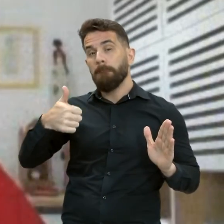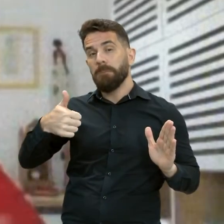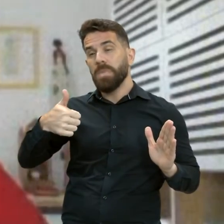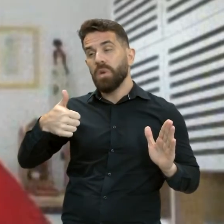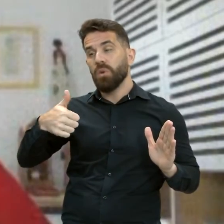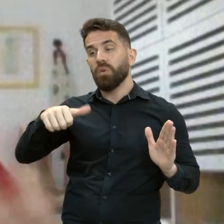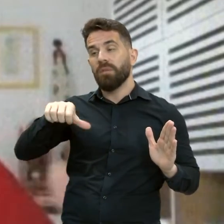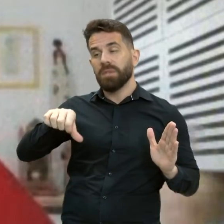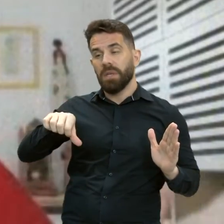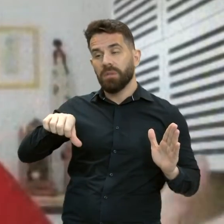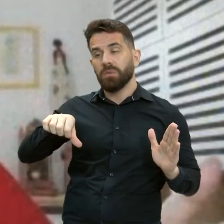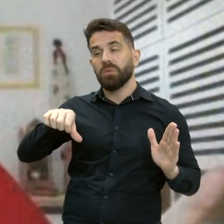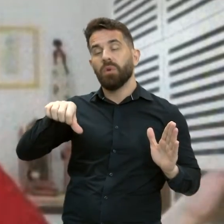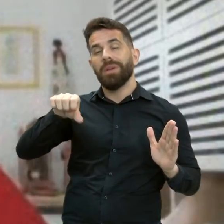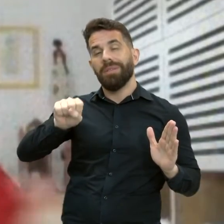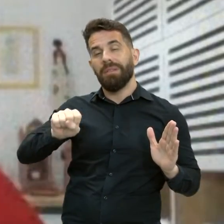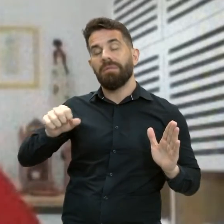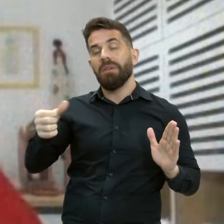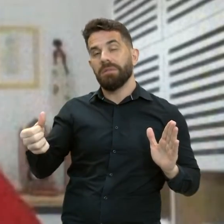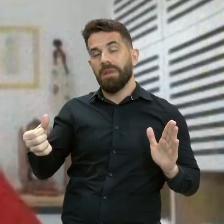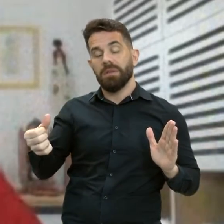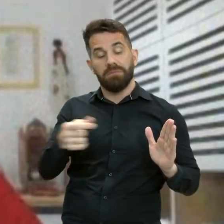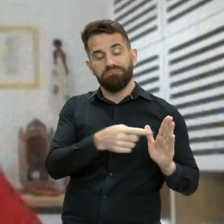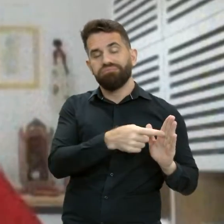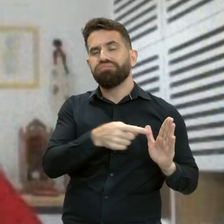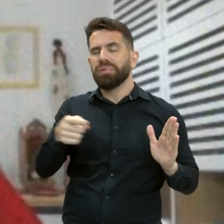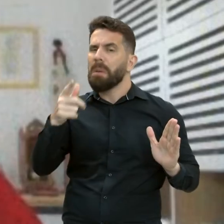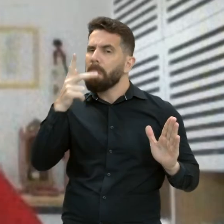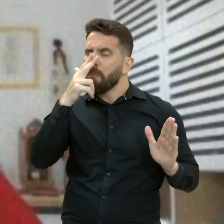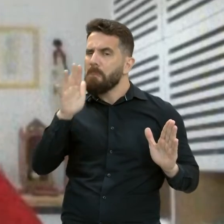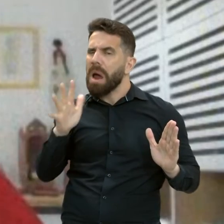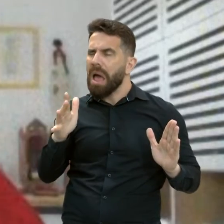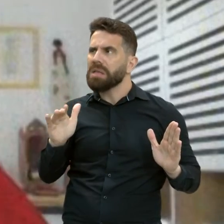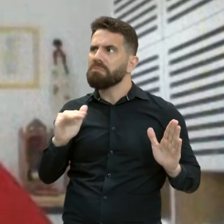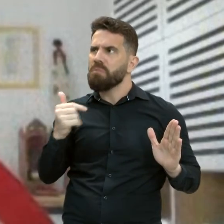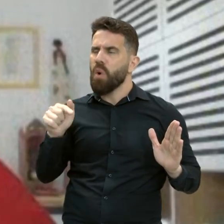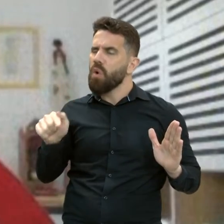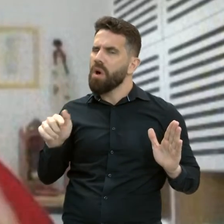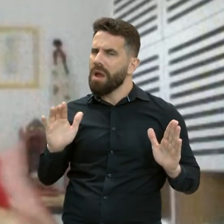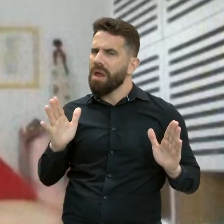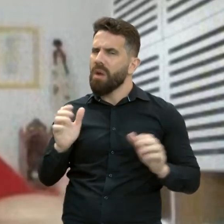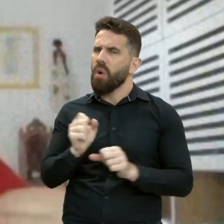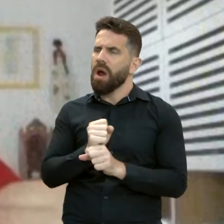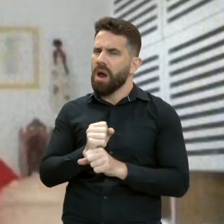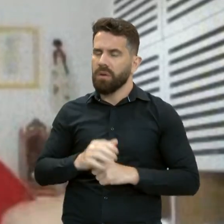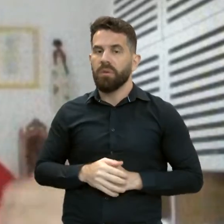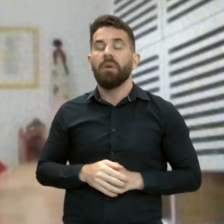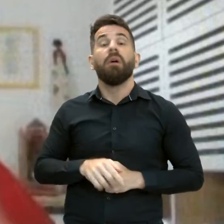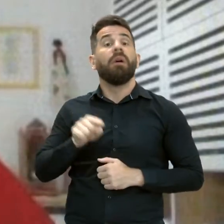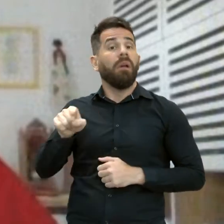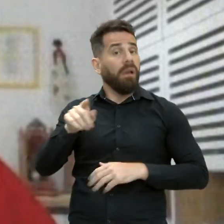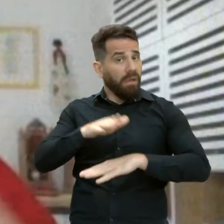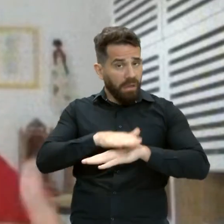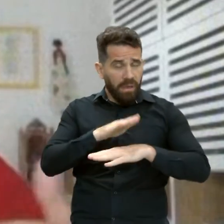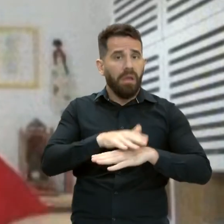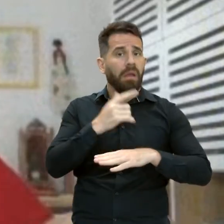me engano. E ela passou por todas essas lutas do feminismo, né? Na vida dela,